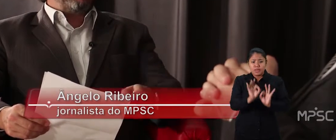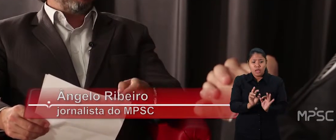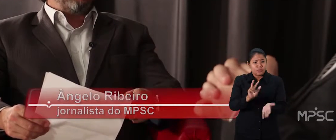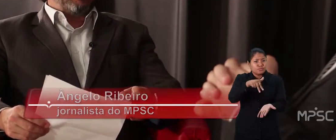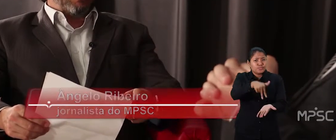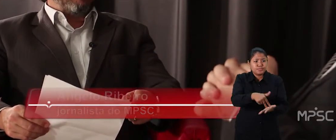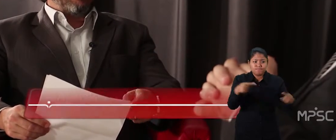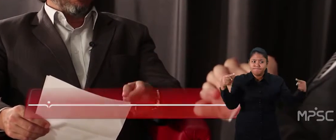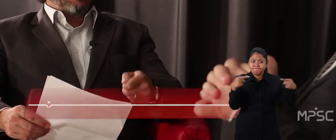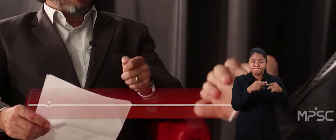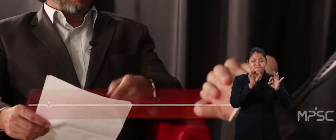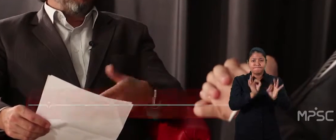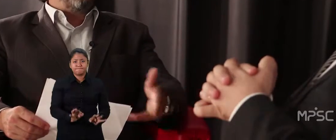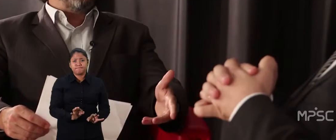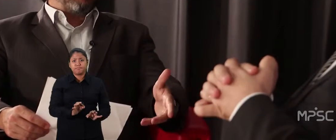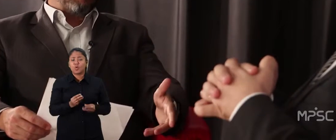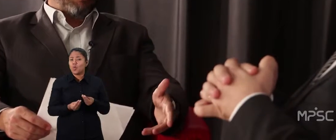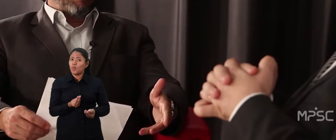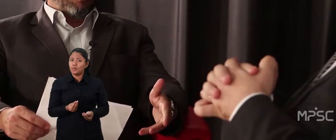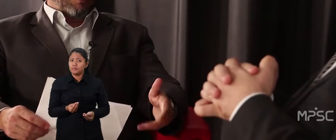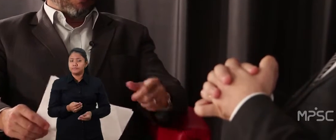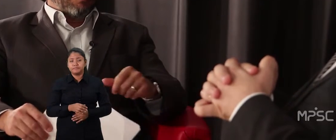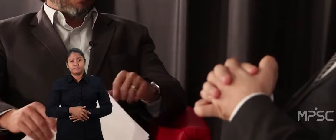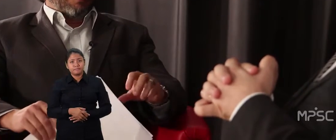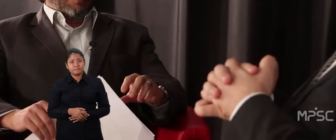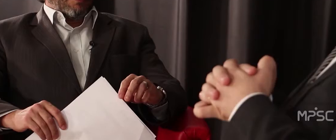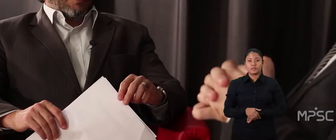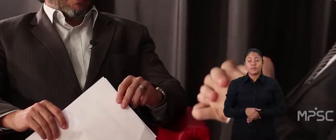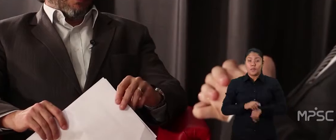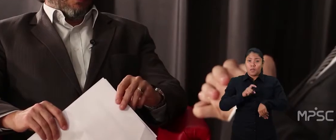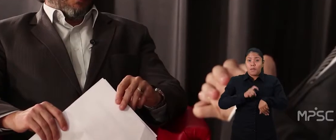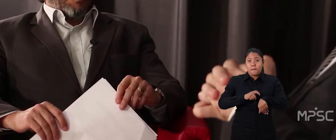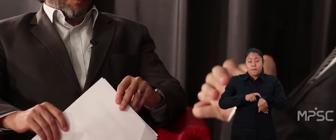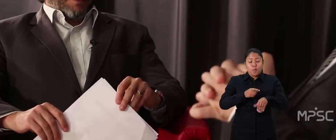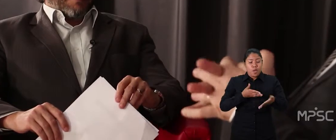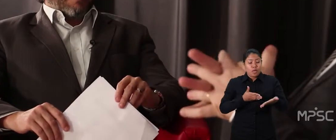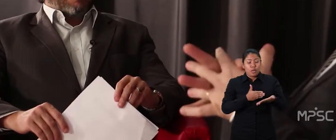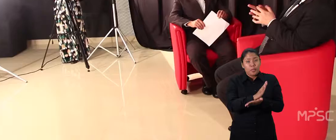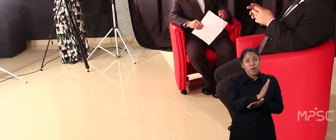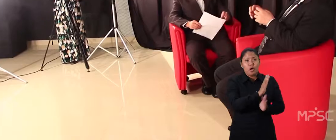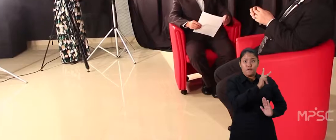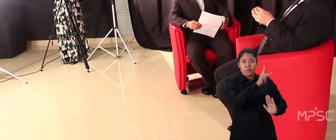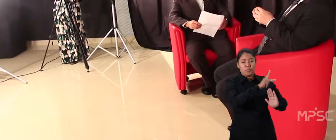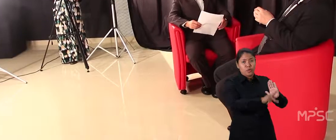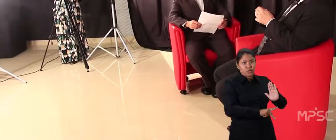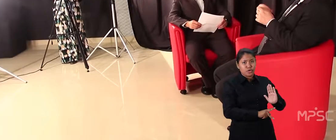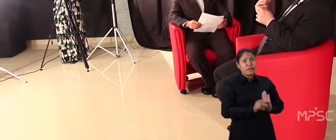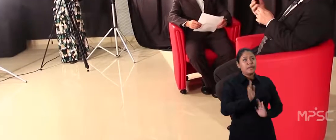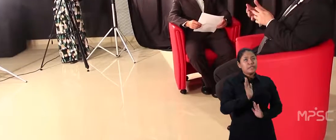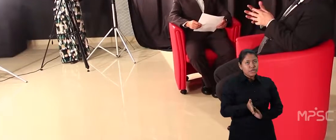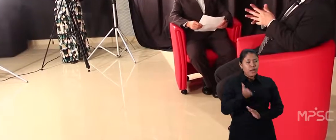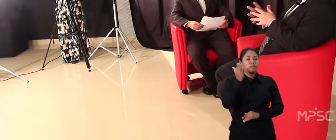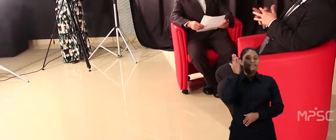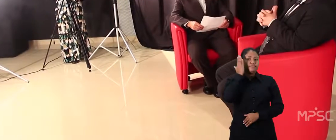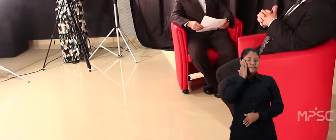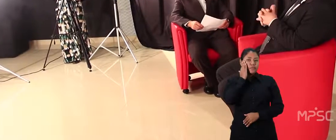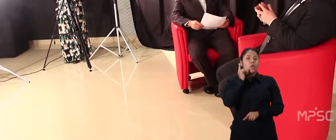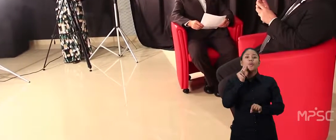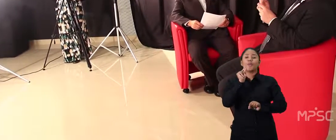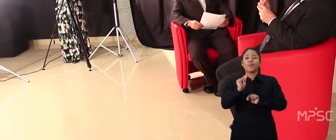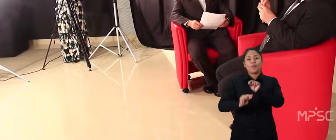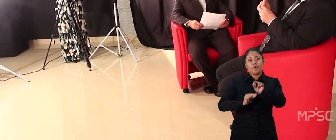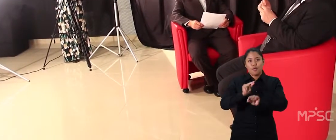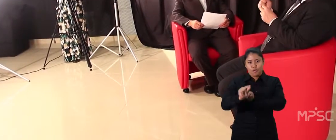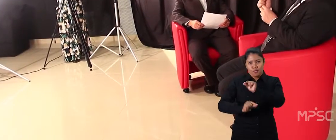vão realmente ser aplicados naquele projeto que foi aprovado? No momento que se faz a aprovação e análise do